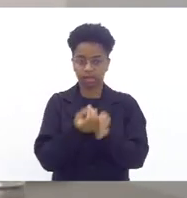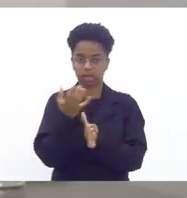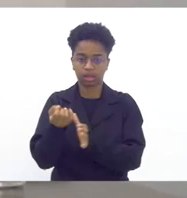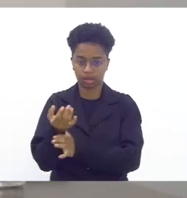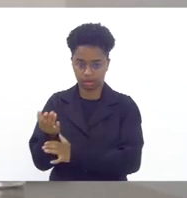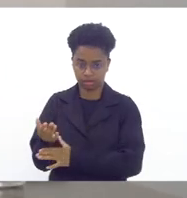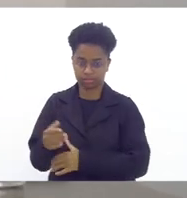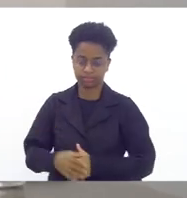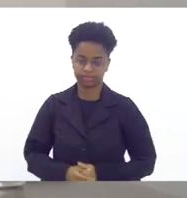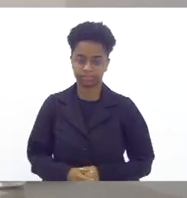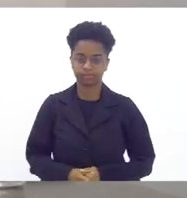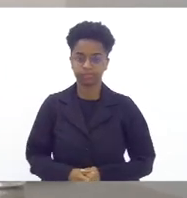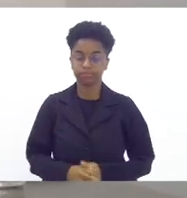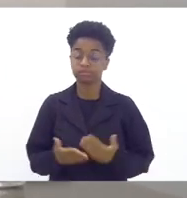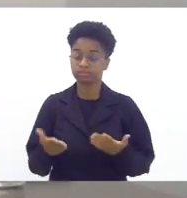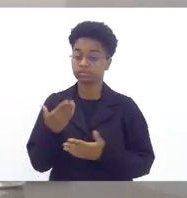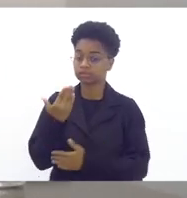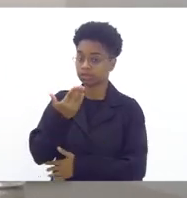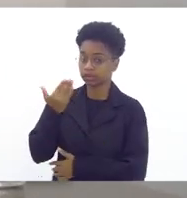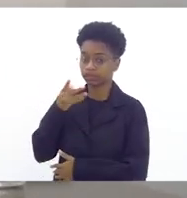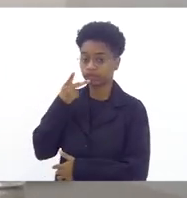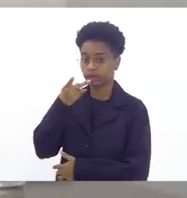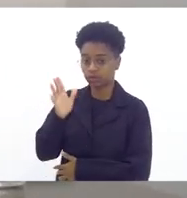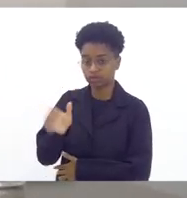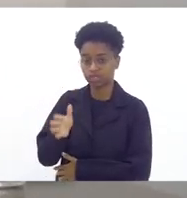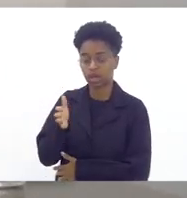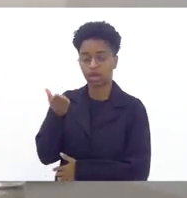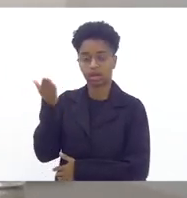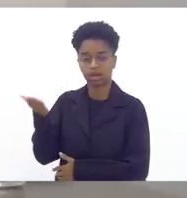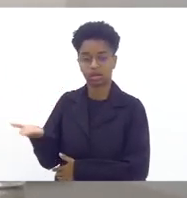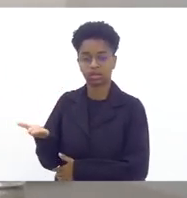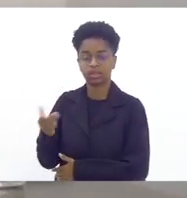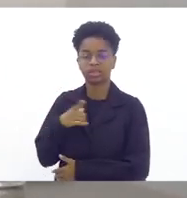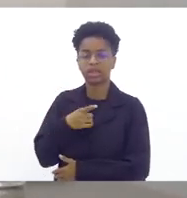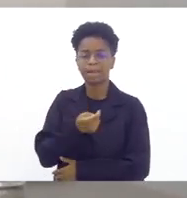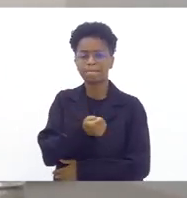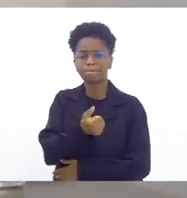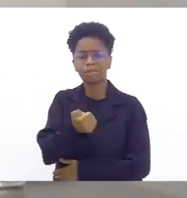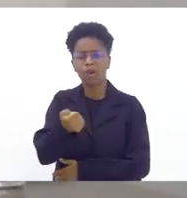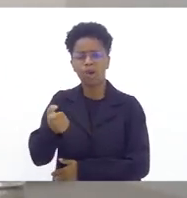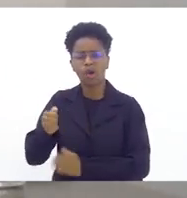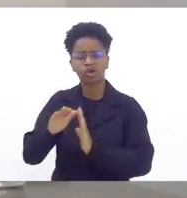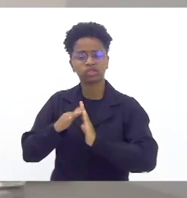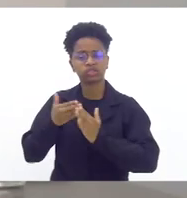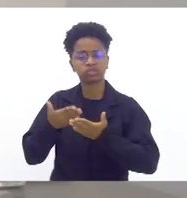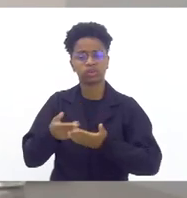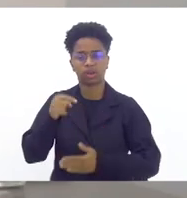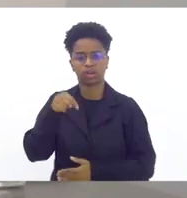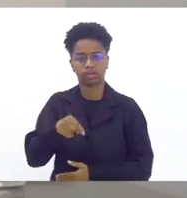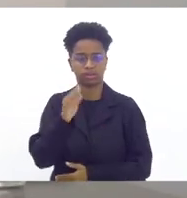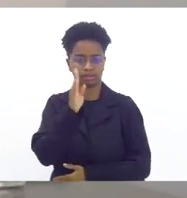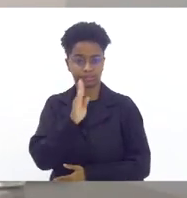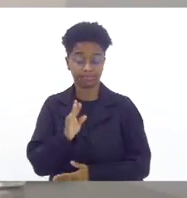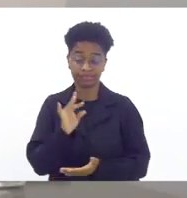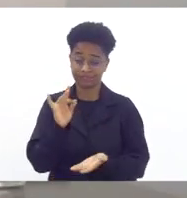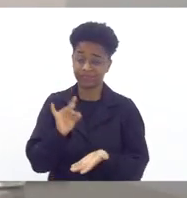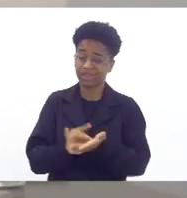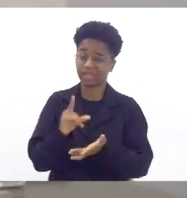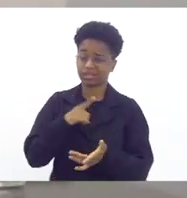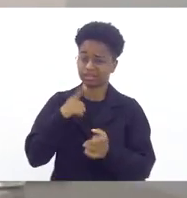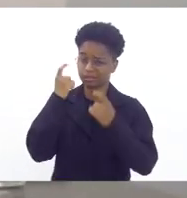dito aqui anteriormente pela nossa companheira. São poucas as escolas no Brasil que realmente se